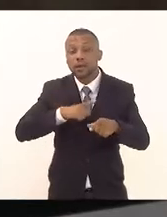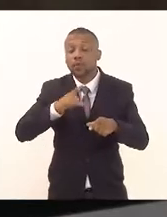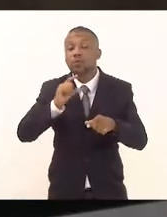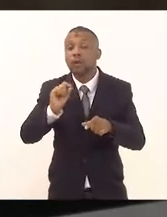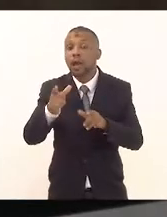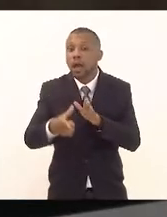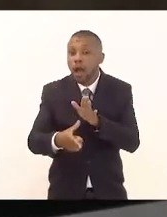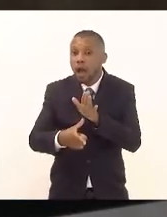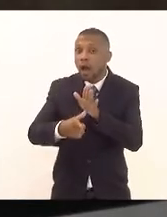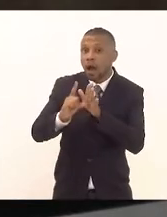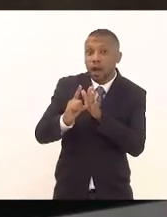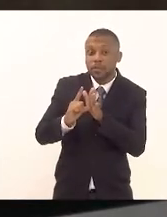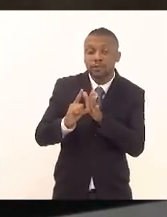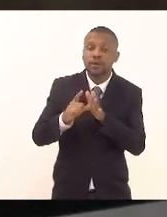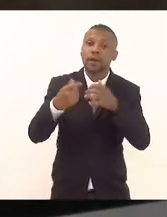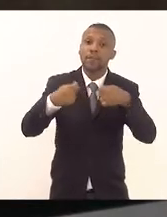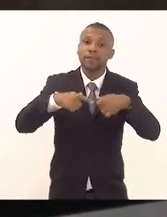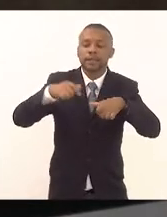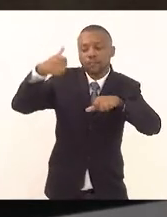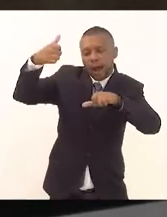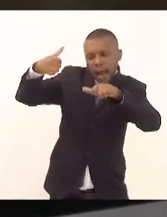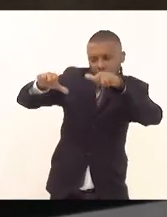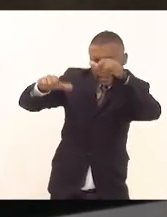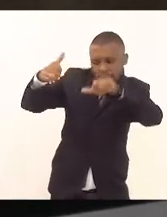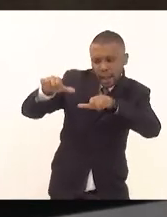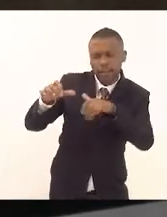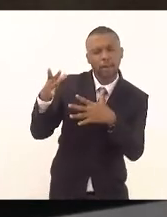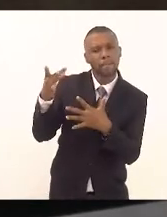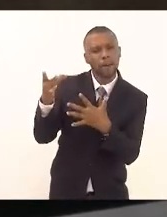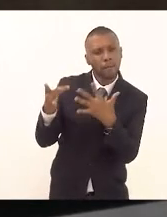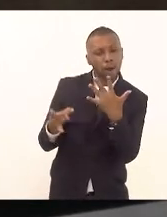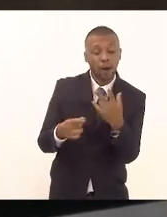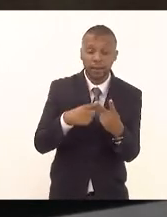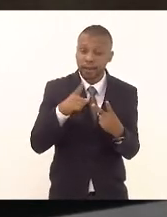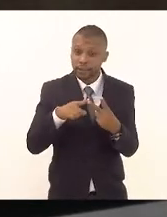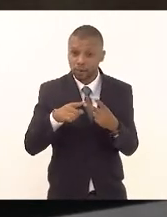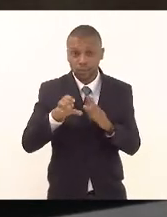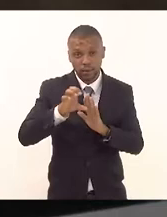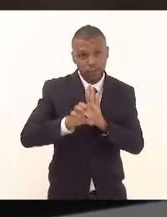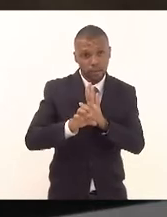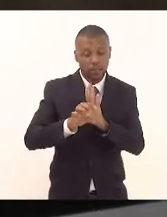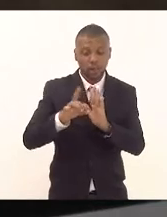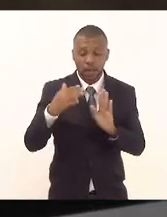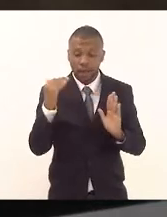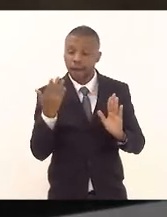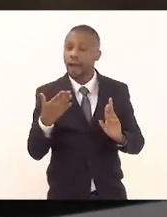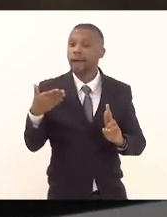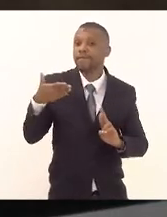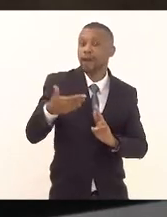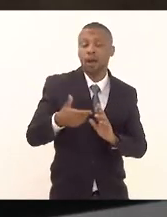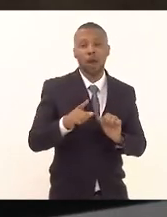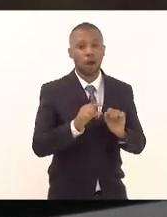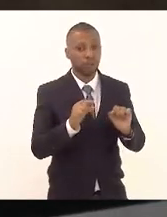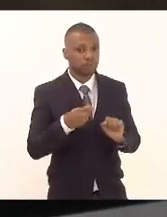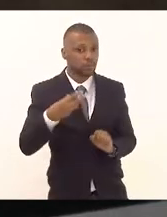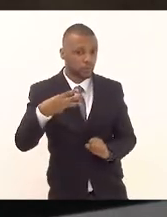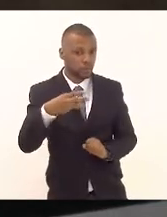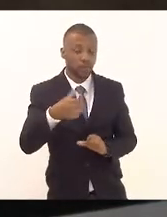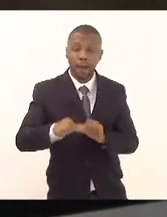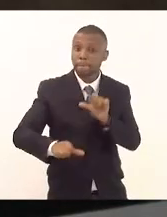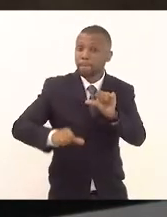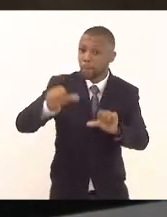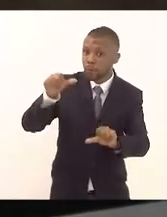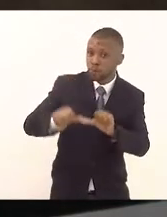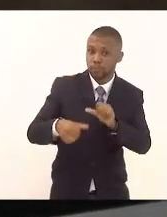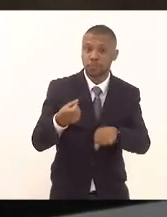prescindir de análise aprofundada. E a segunda emenda, o artigo 3º, modificativa. O prazo